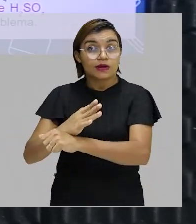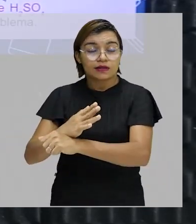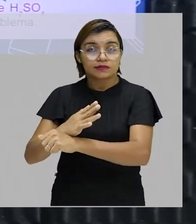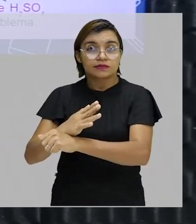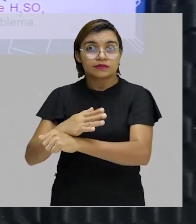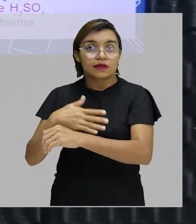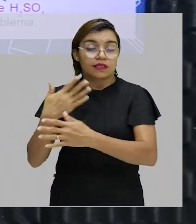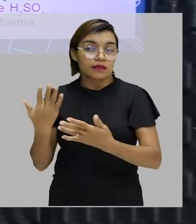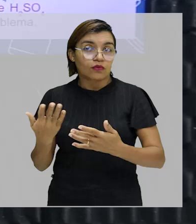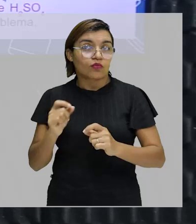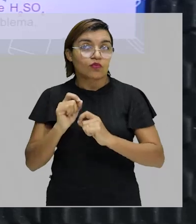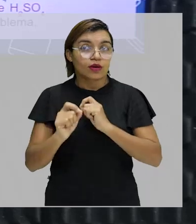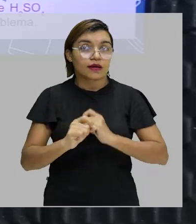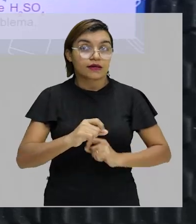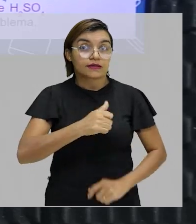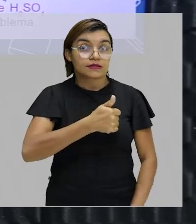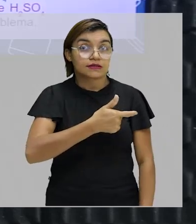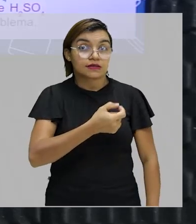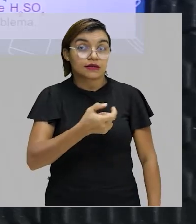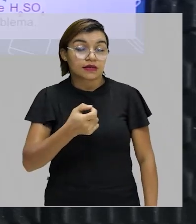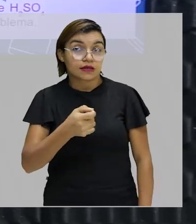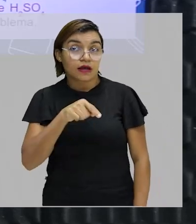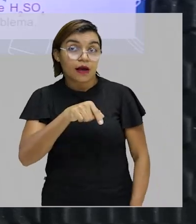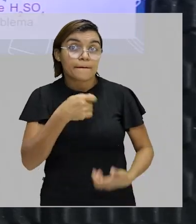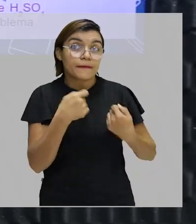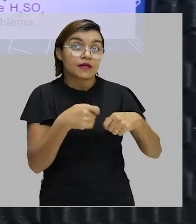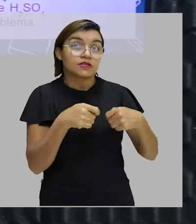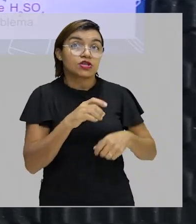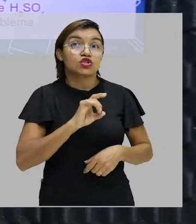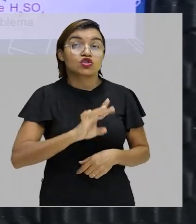100 gramas do hidróxido, são necessários apenas